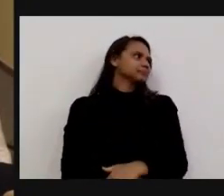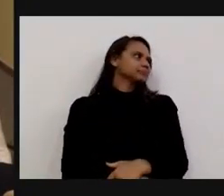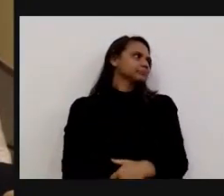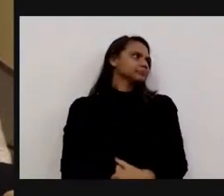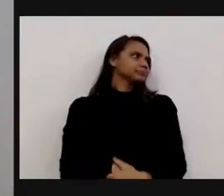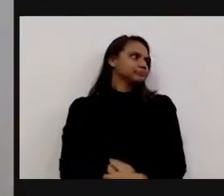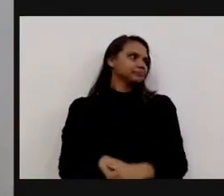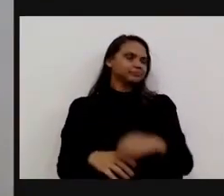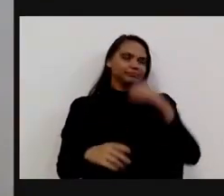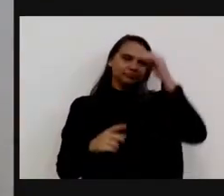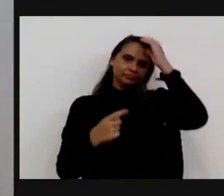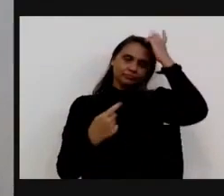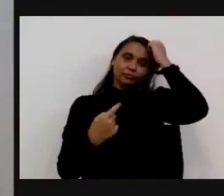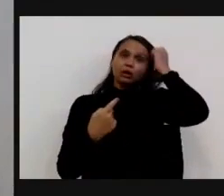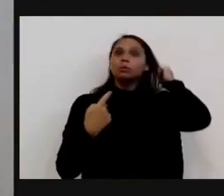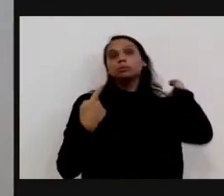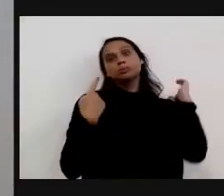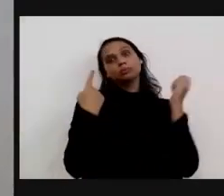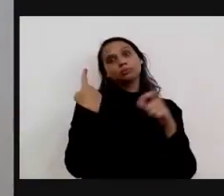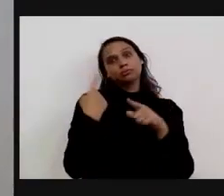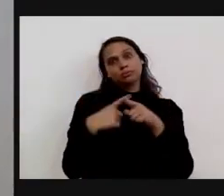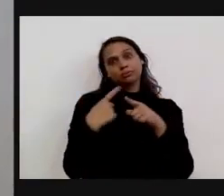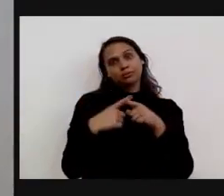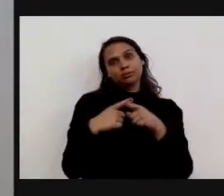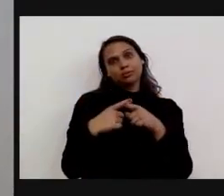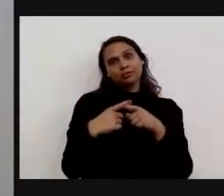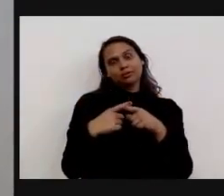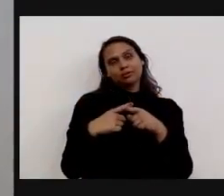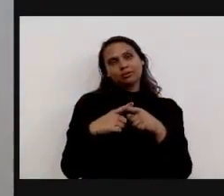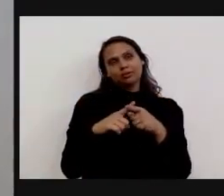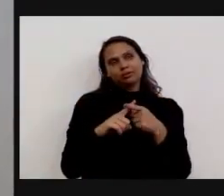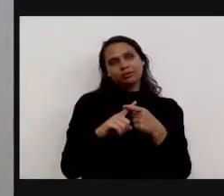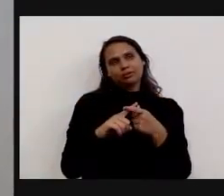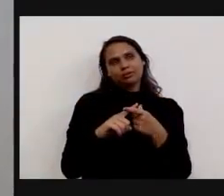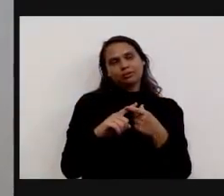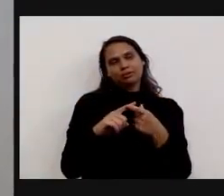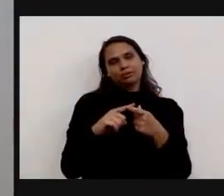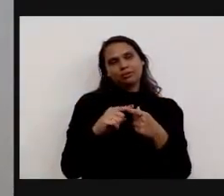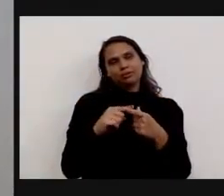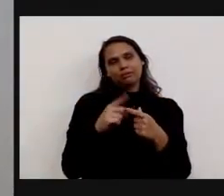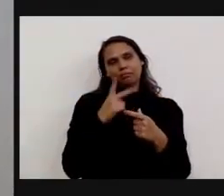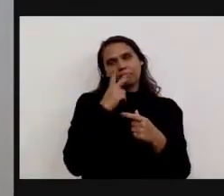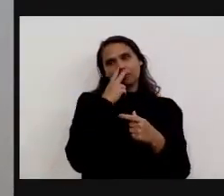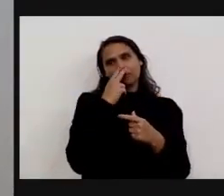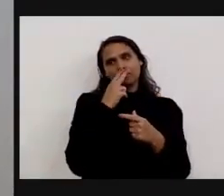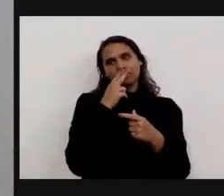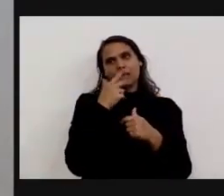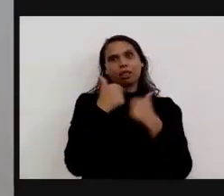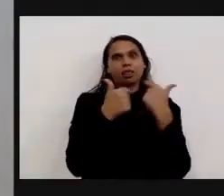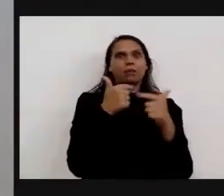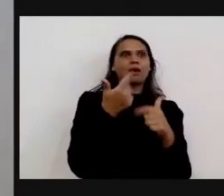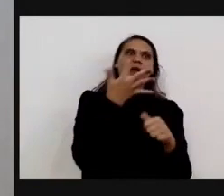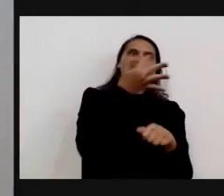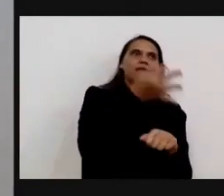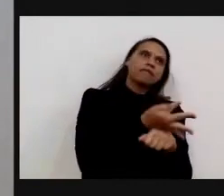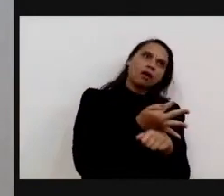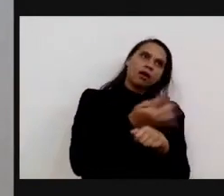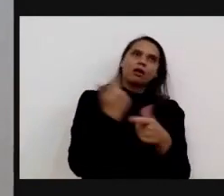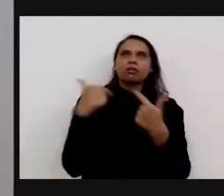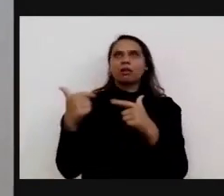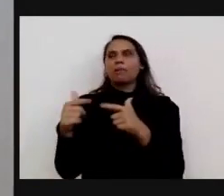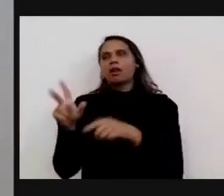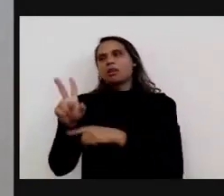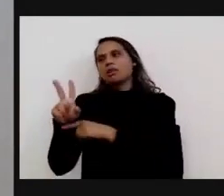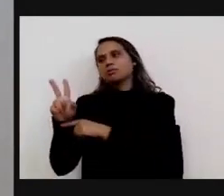Exatamente porque o bonito né entre aspas ironia mas bonita trabalhada durante as férias durante as licenças né